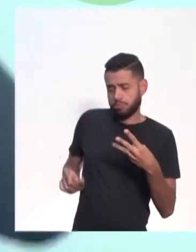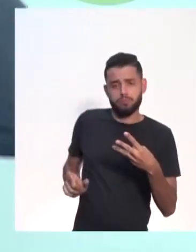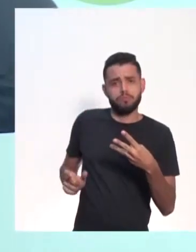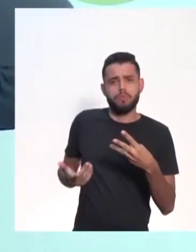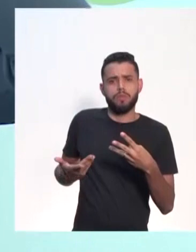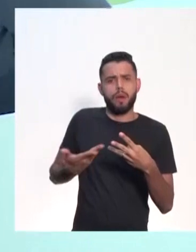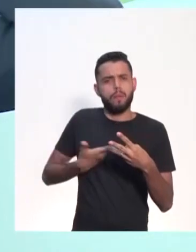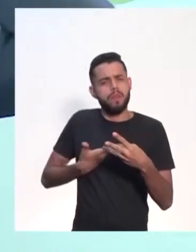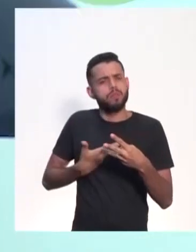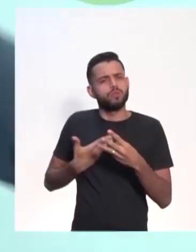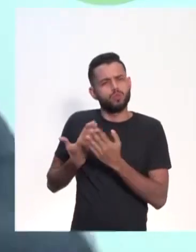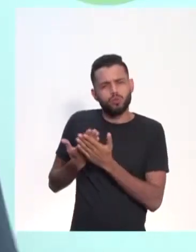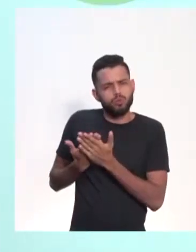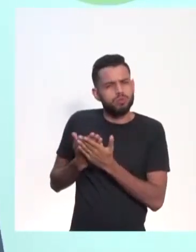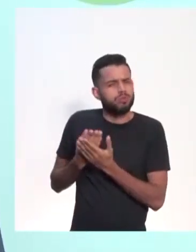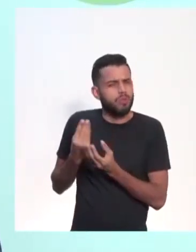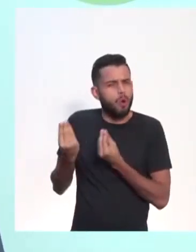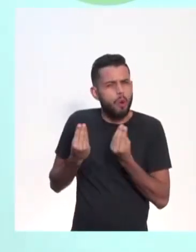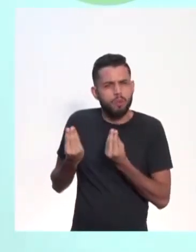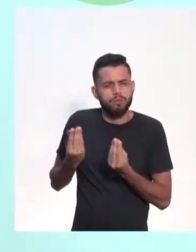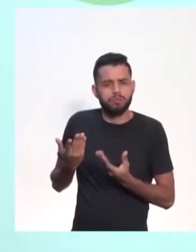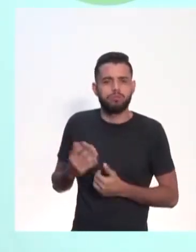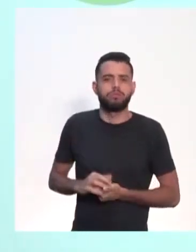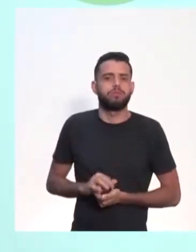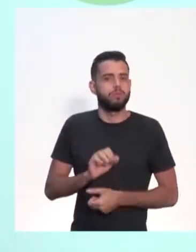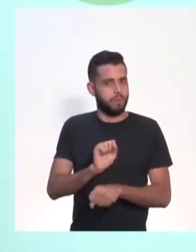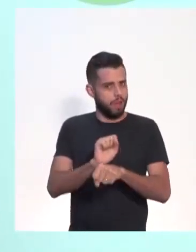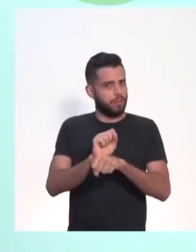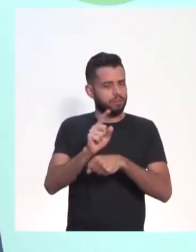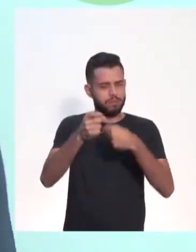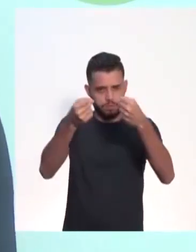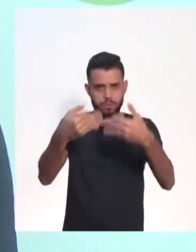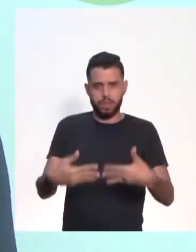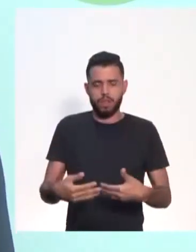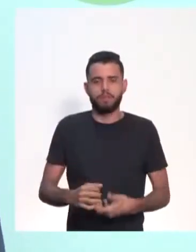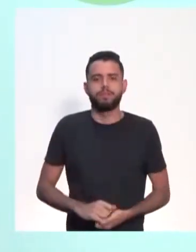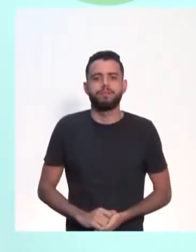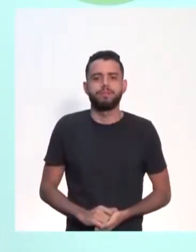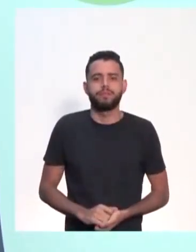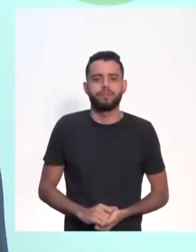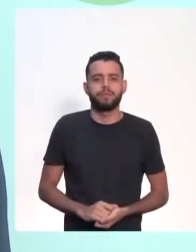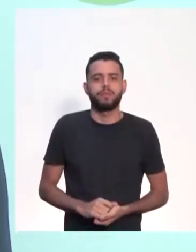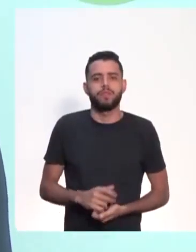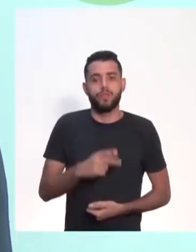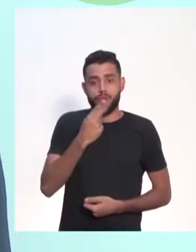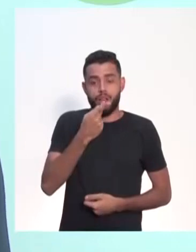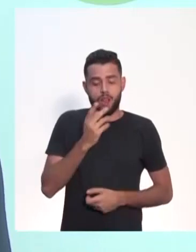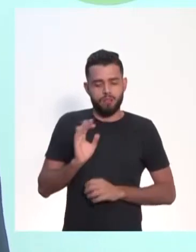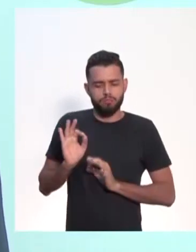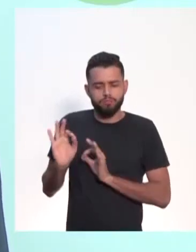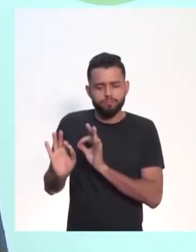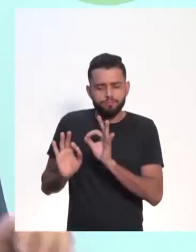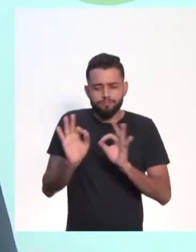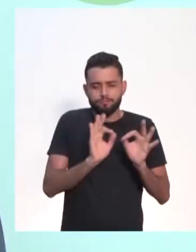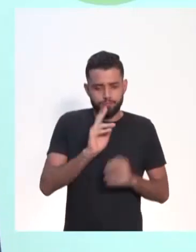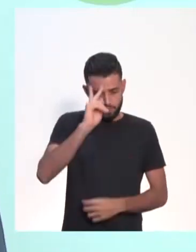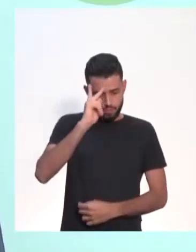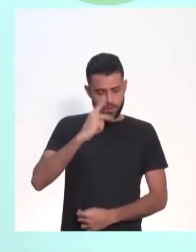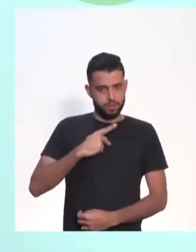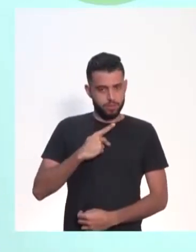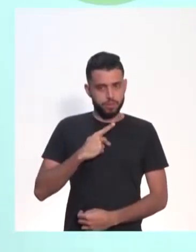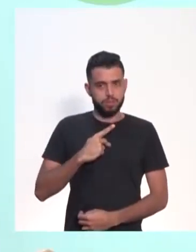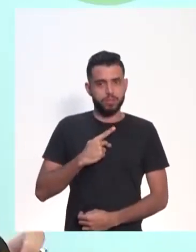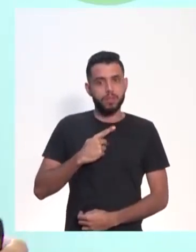Ué, mas parceiro de estudo, como assim? A gente já vai chegar lá. Quando a gente fala da organização pessoal, o que a gente precisa